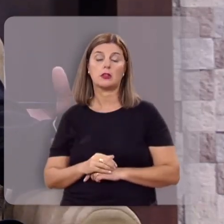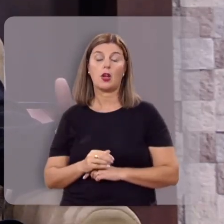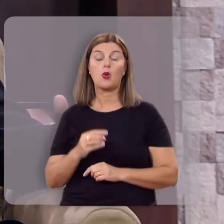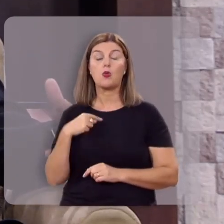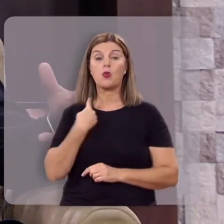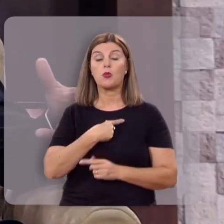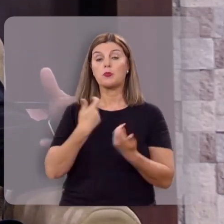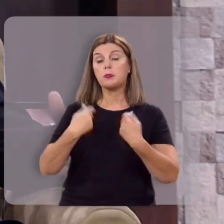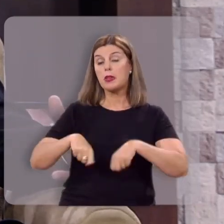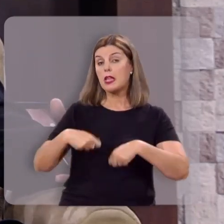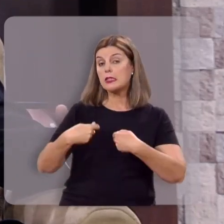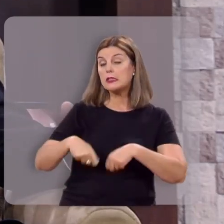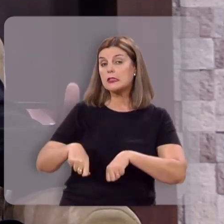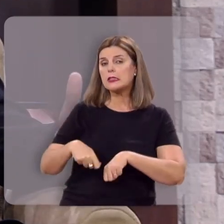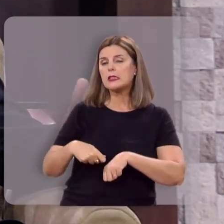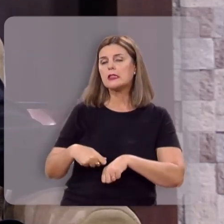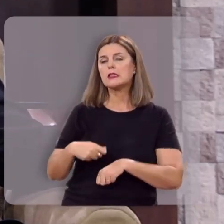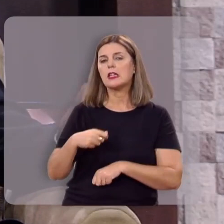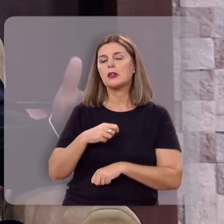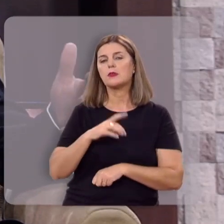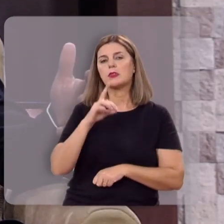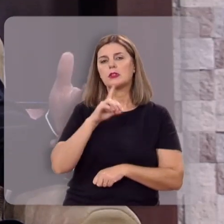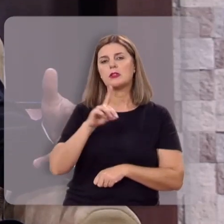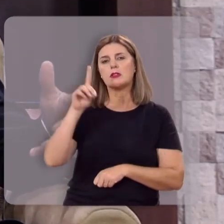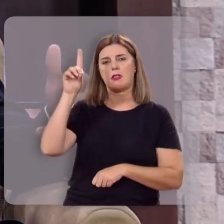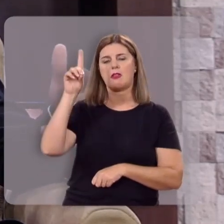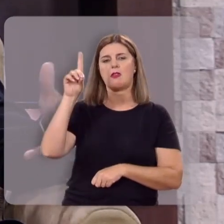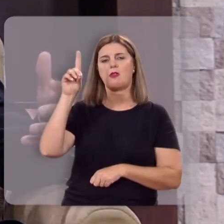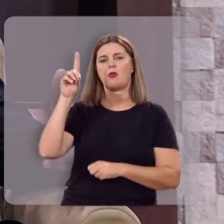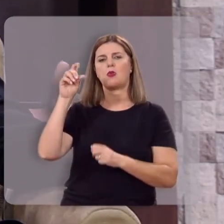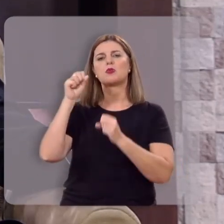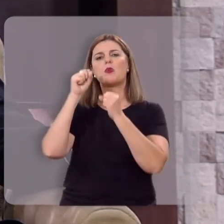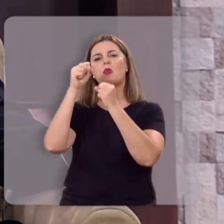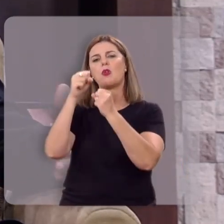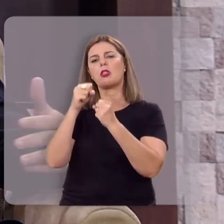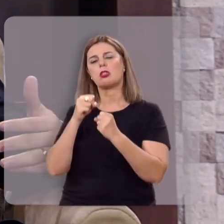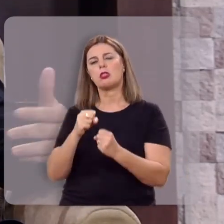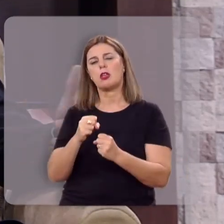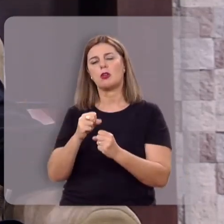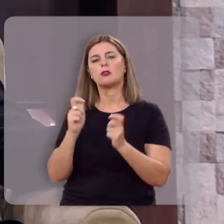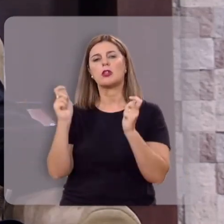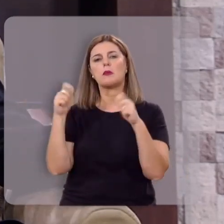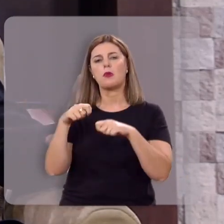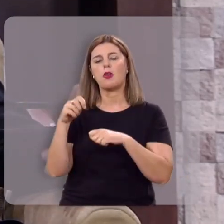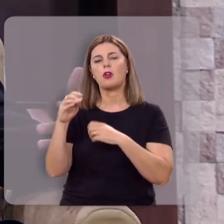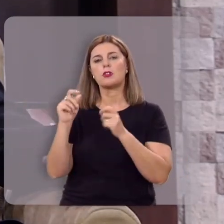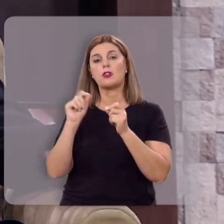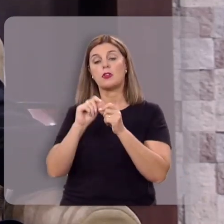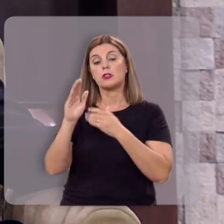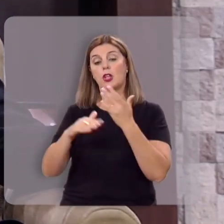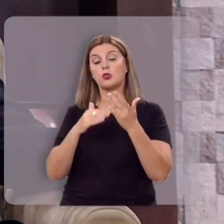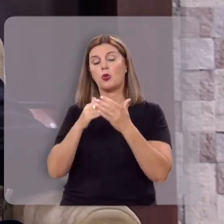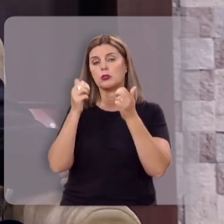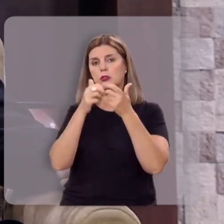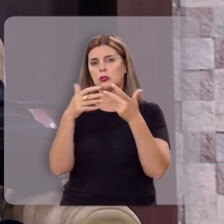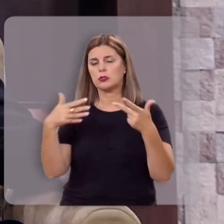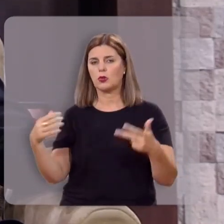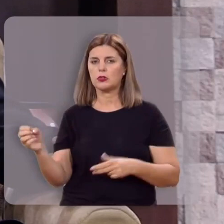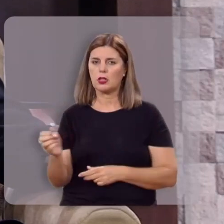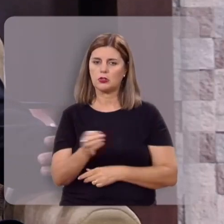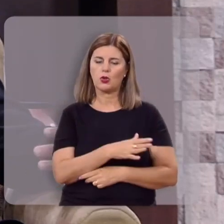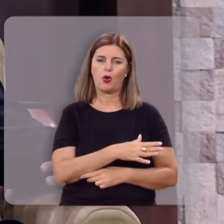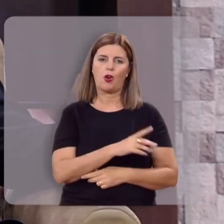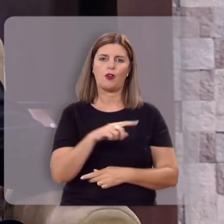nós carecemos de que o Deus poderoso, que é capaz de fazer novas todas as